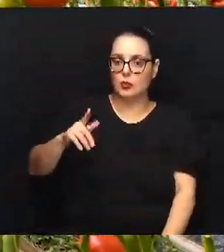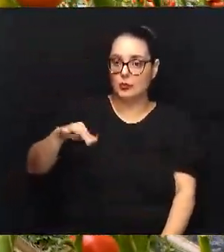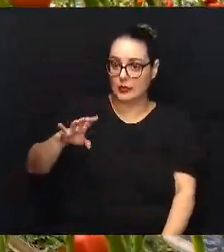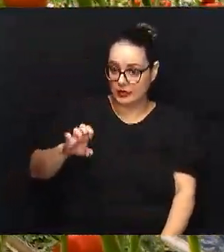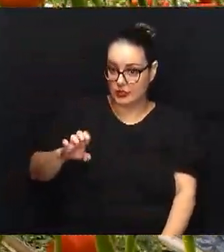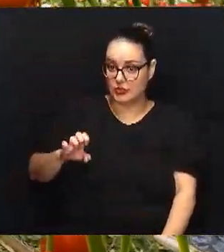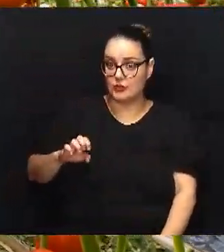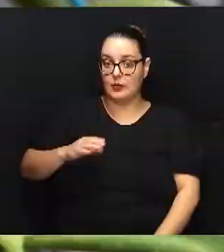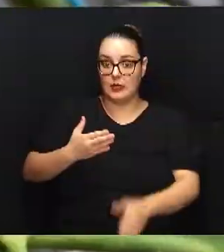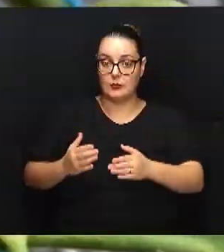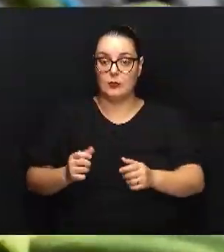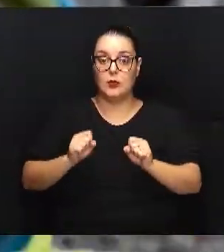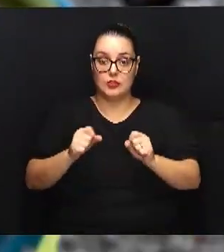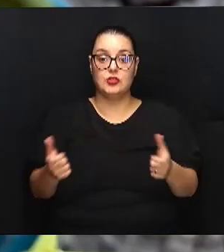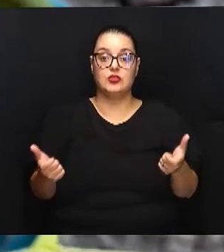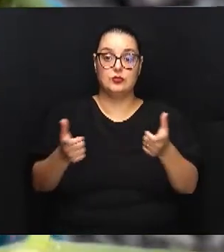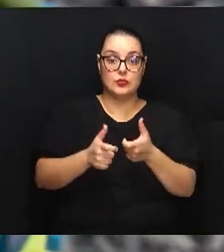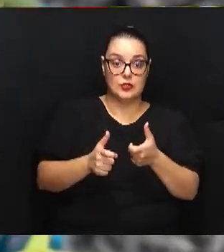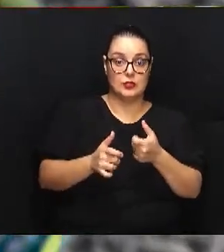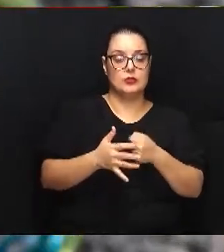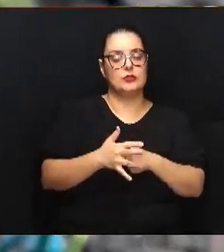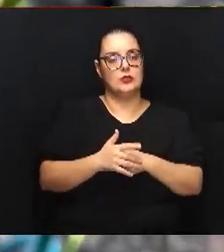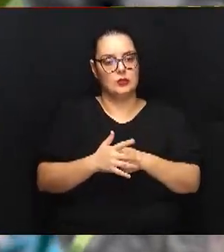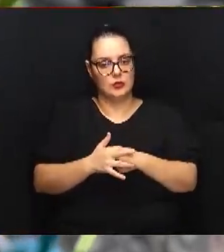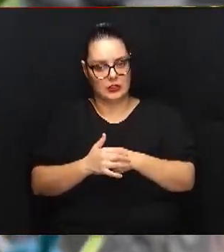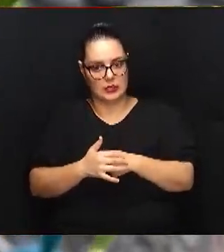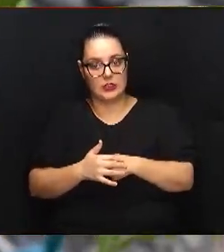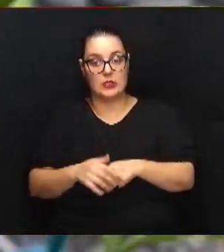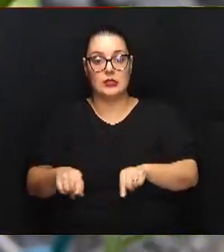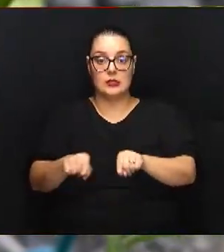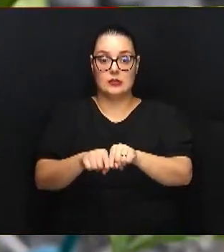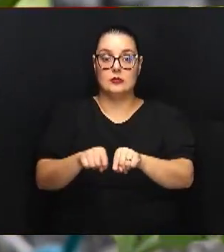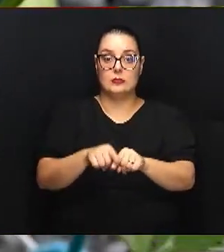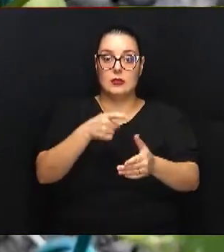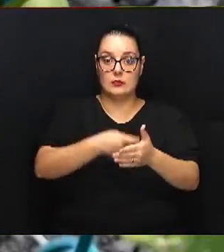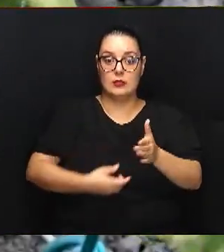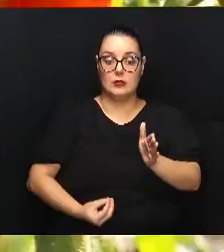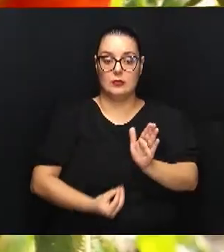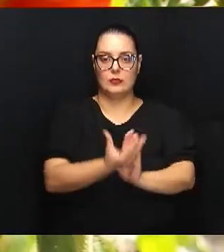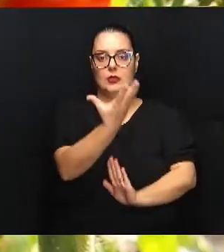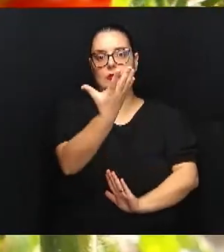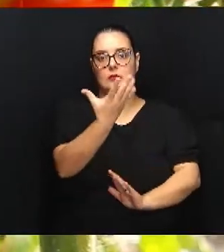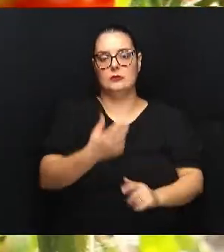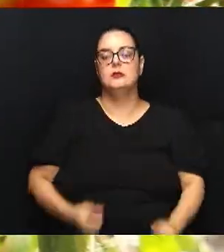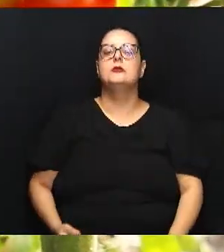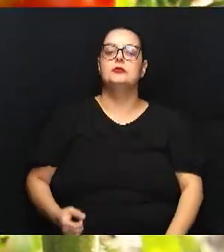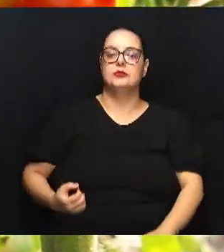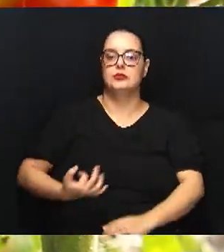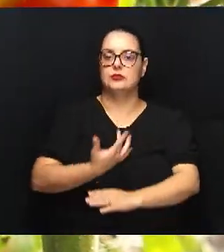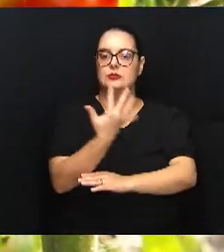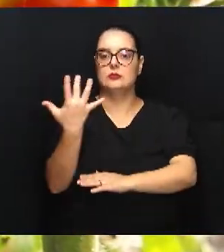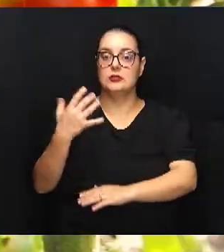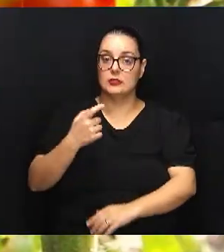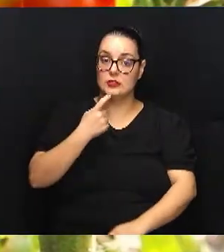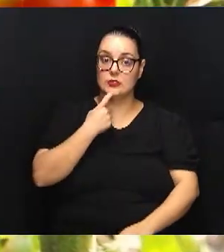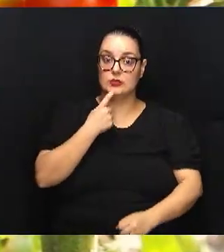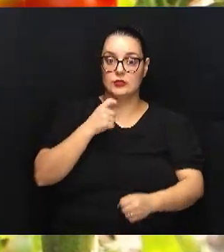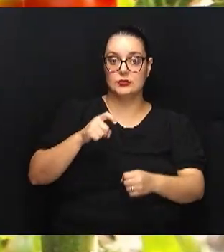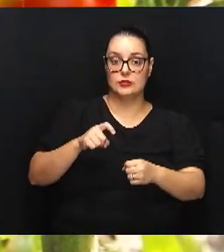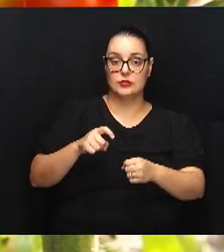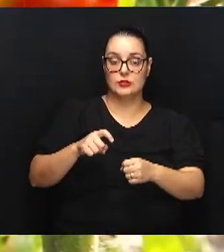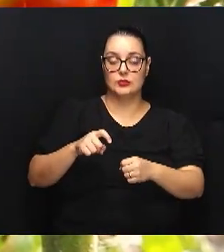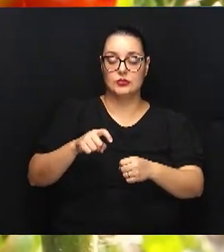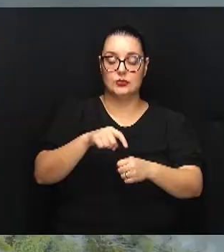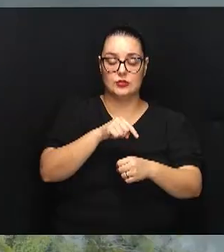inoculante bacteriano. Esse inoculante poderia diminuir a ocorrência da doença e elevar a taxa de sobrevivência das plantas